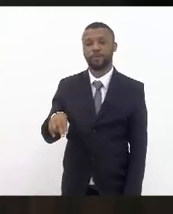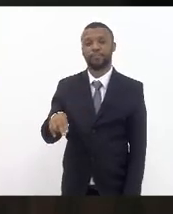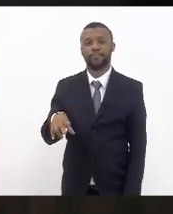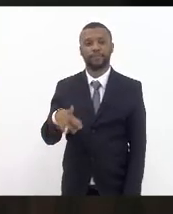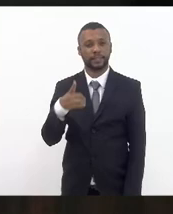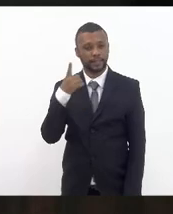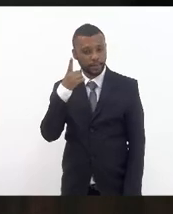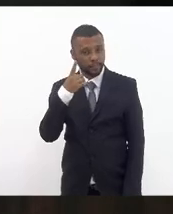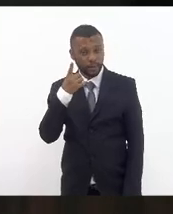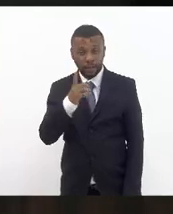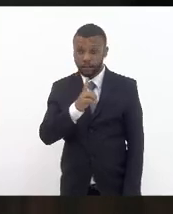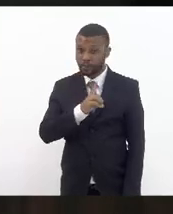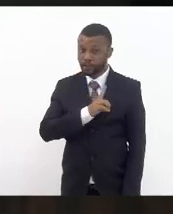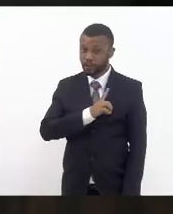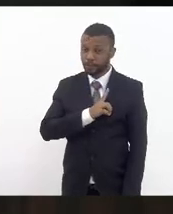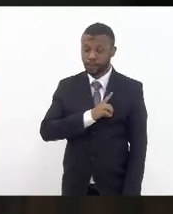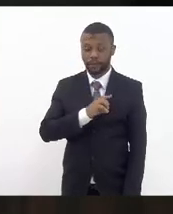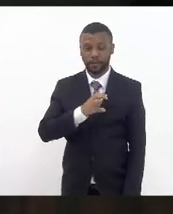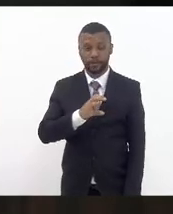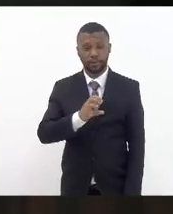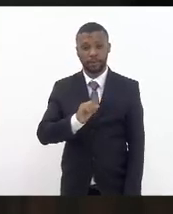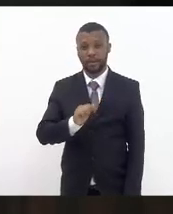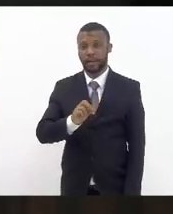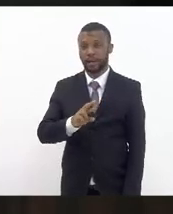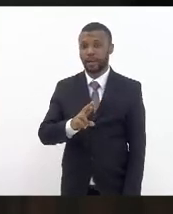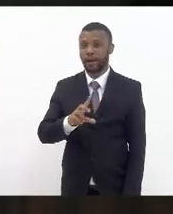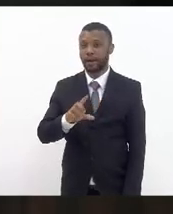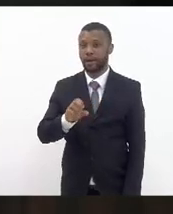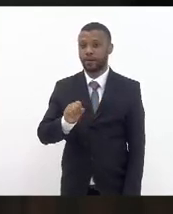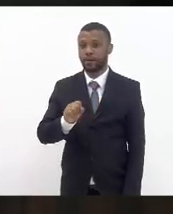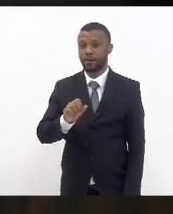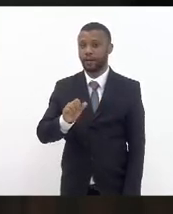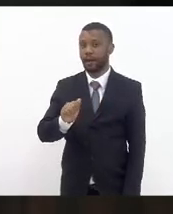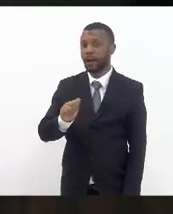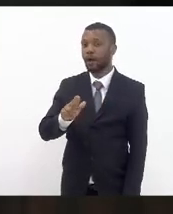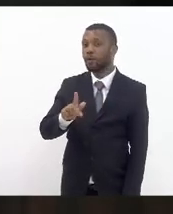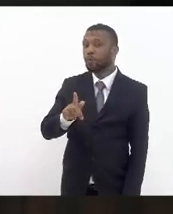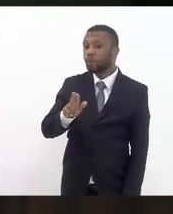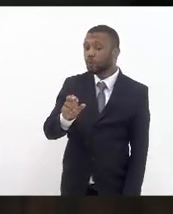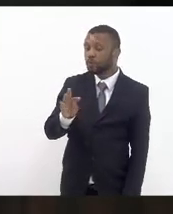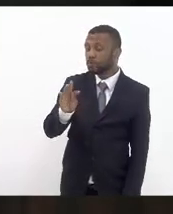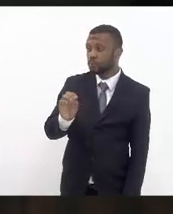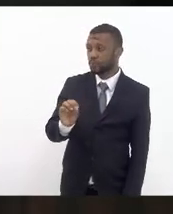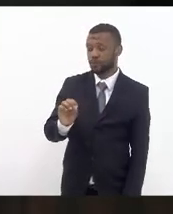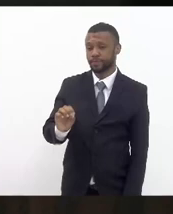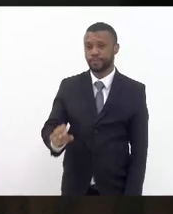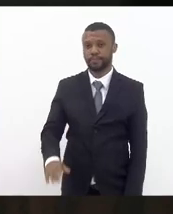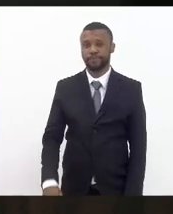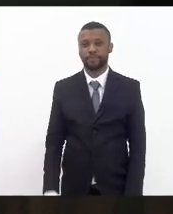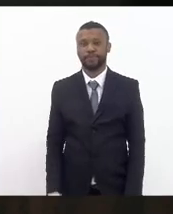Deputado Delegado Carlos Augusto. Deputado Delegado Carlos Augusto.